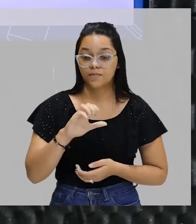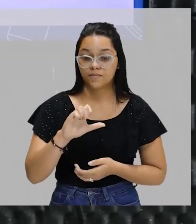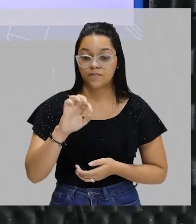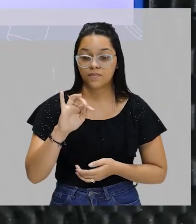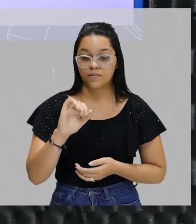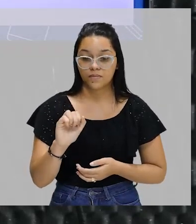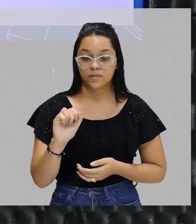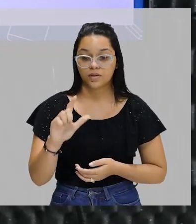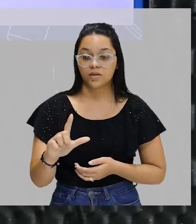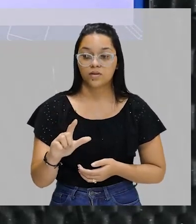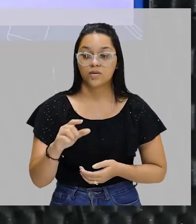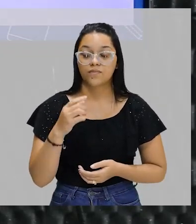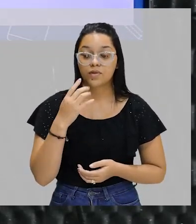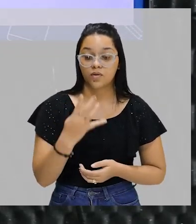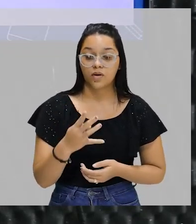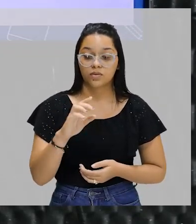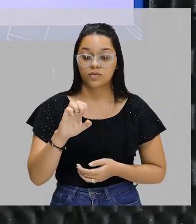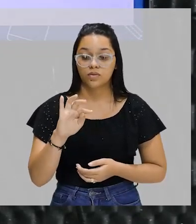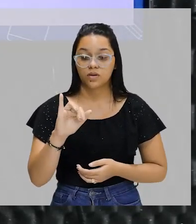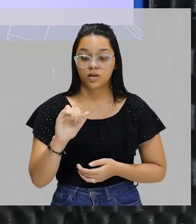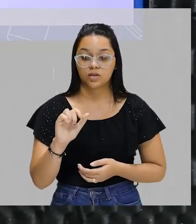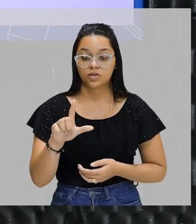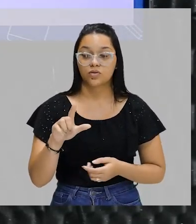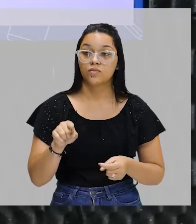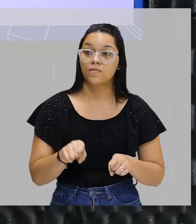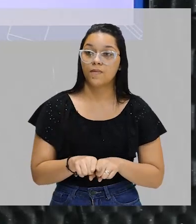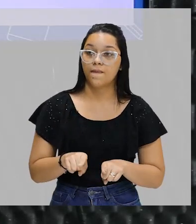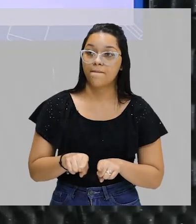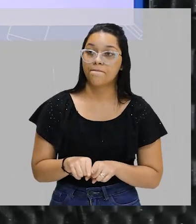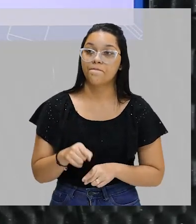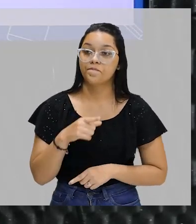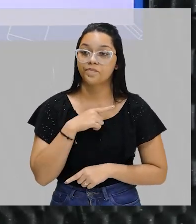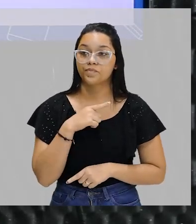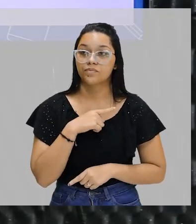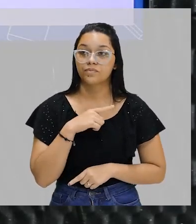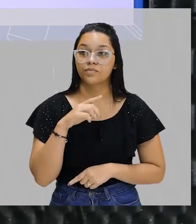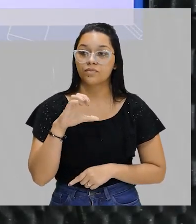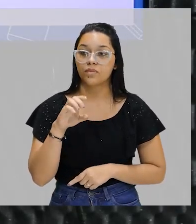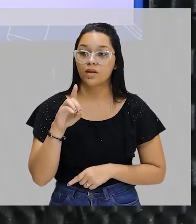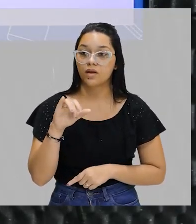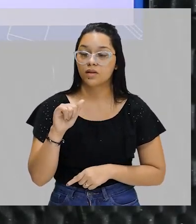etil, 4-etil. Por fim, a cadeia principal,